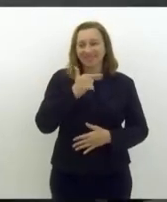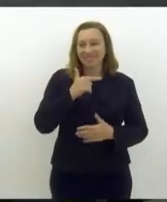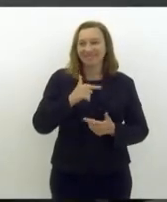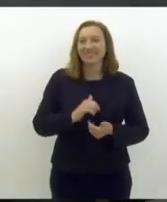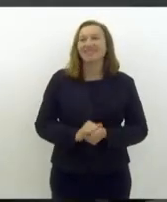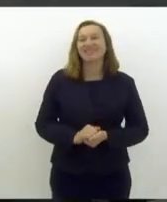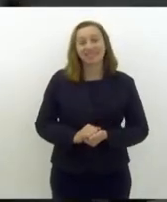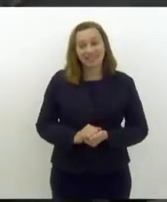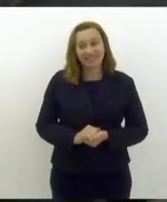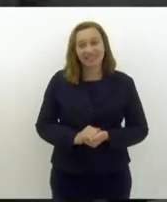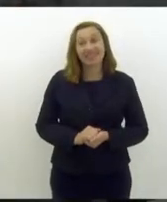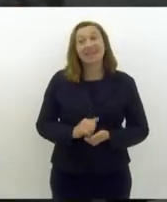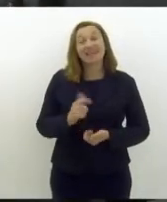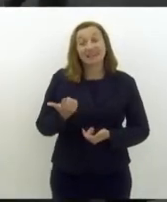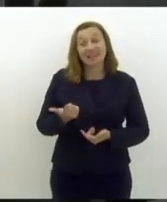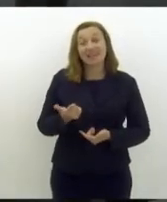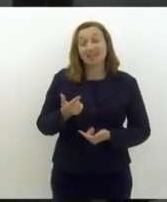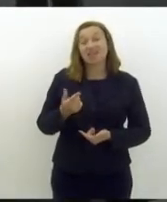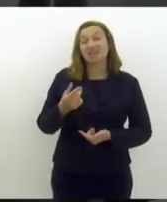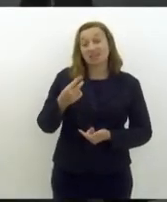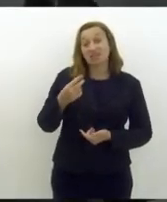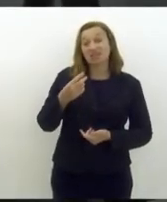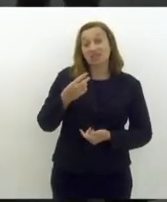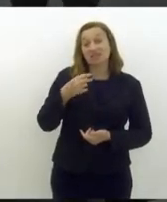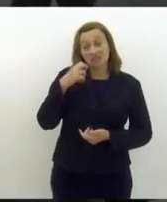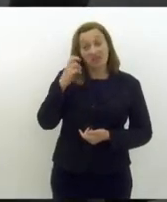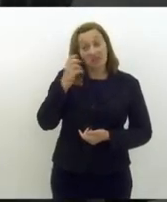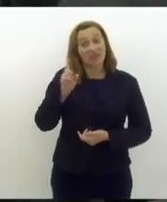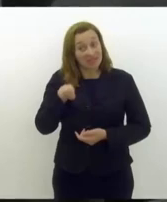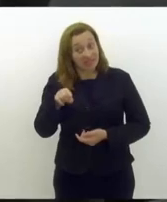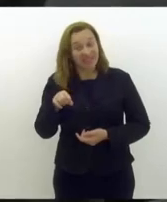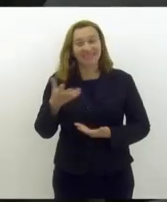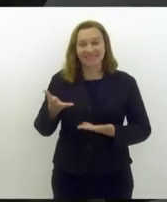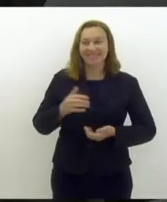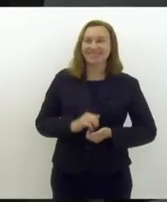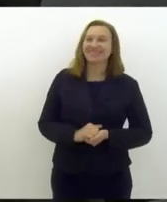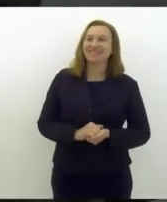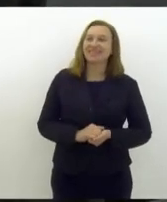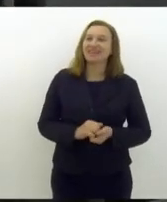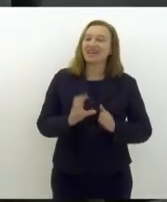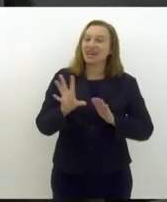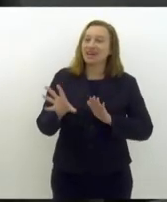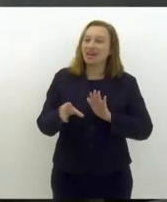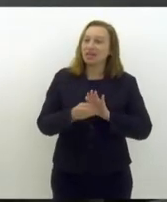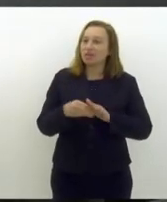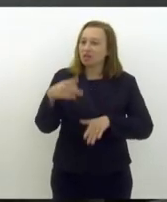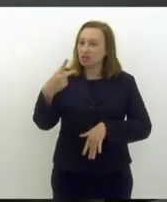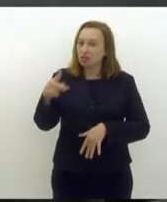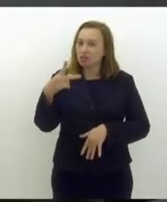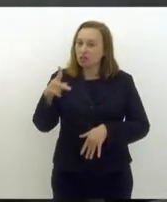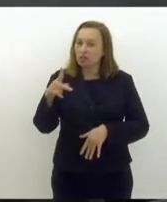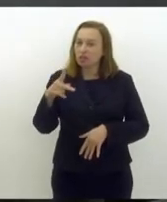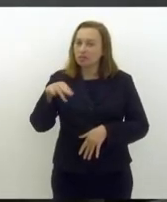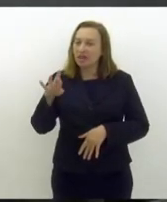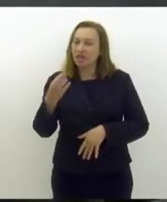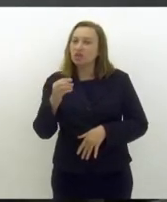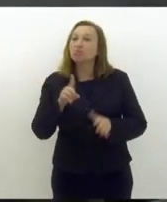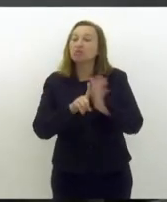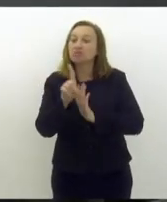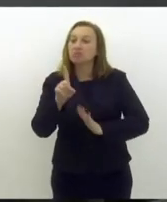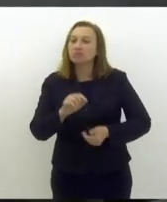aí é seu literalmente o mico a emenda sua Marquinho perguntou